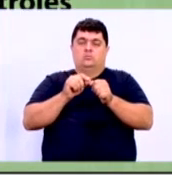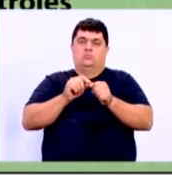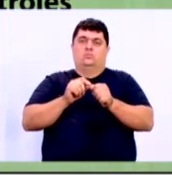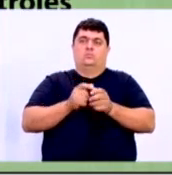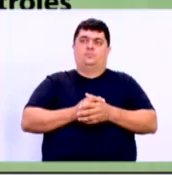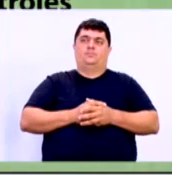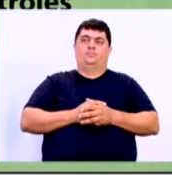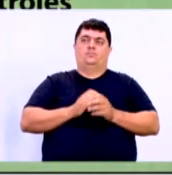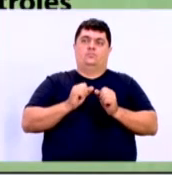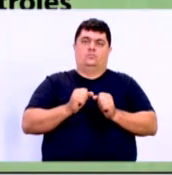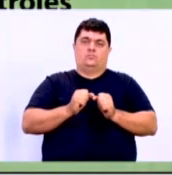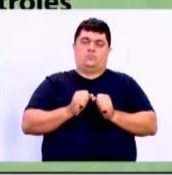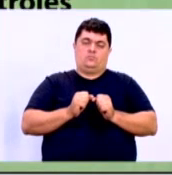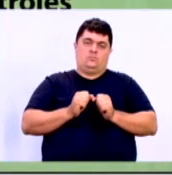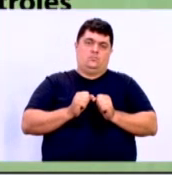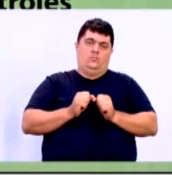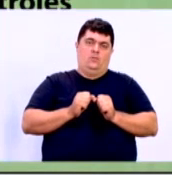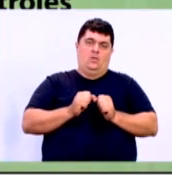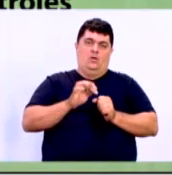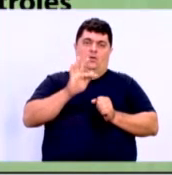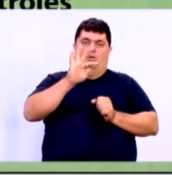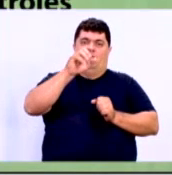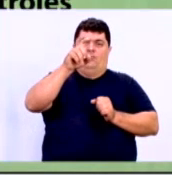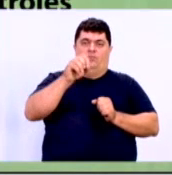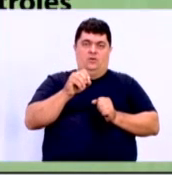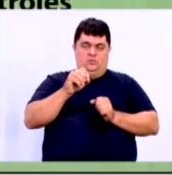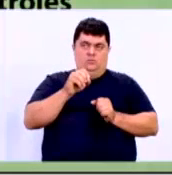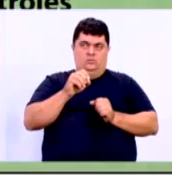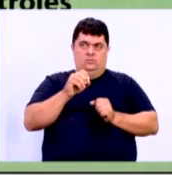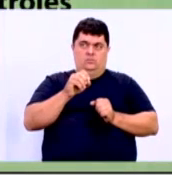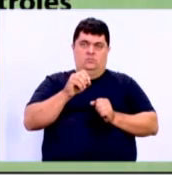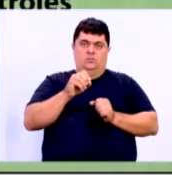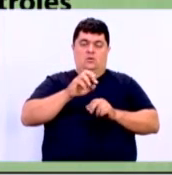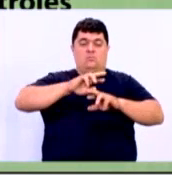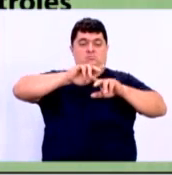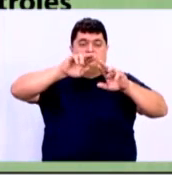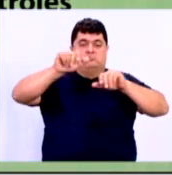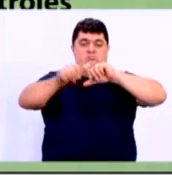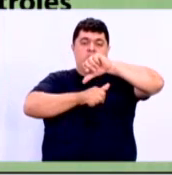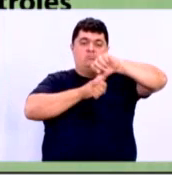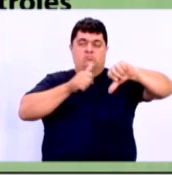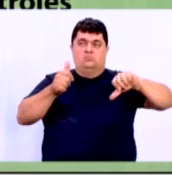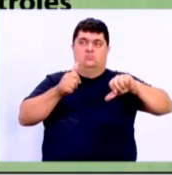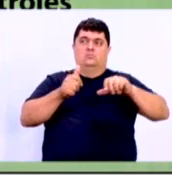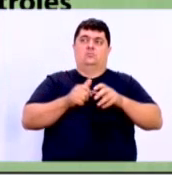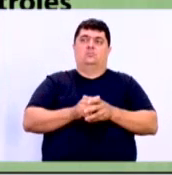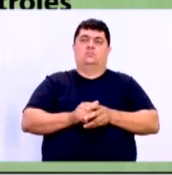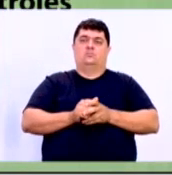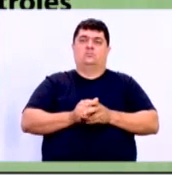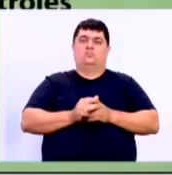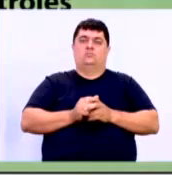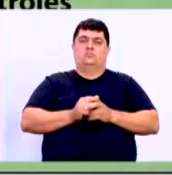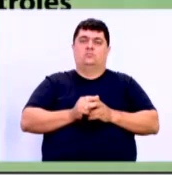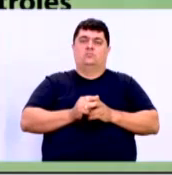Ele pode ser fixo, variável, certo? Lembra?